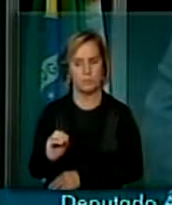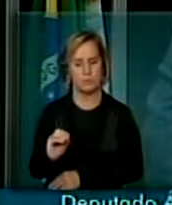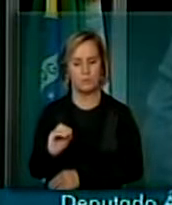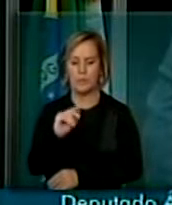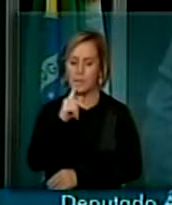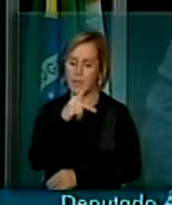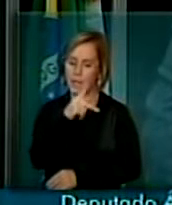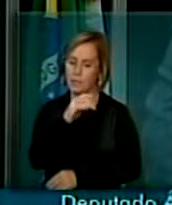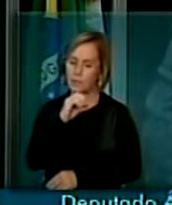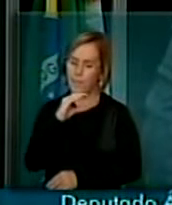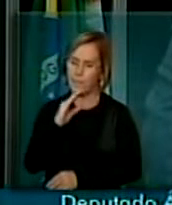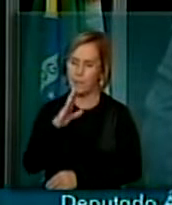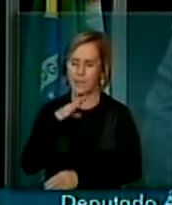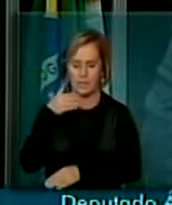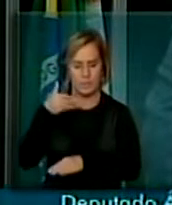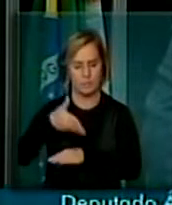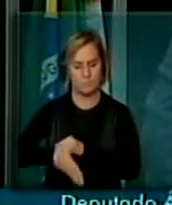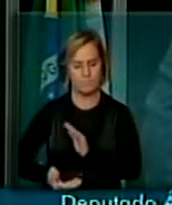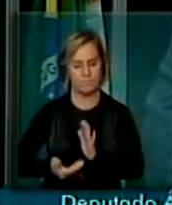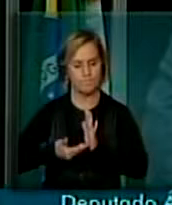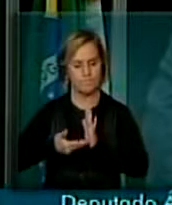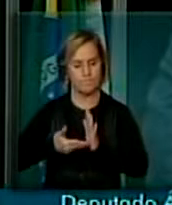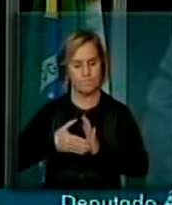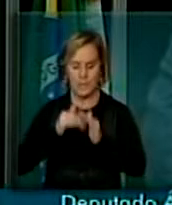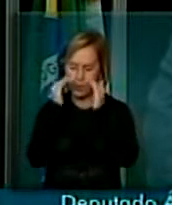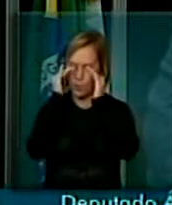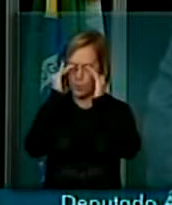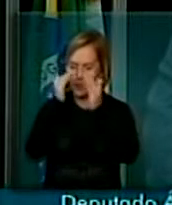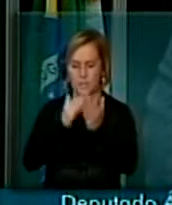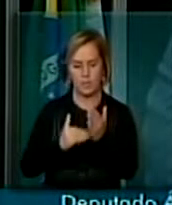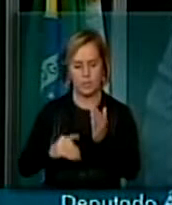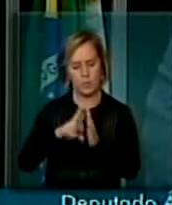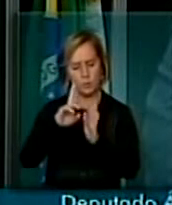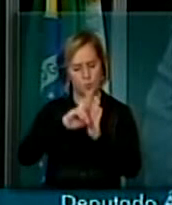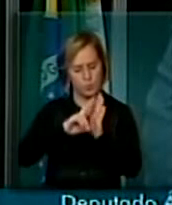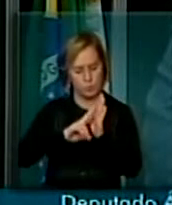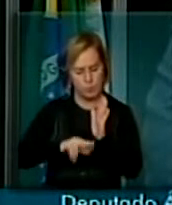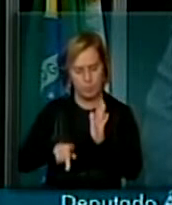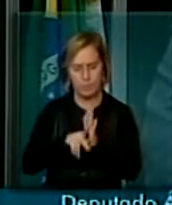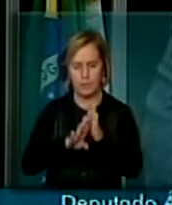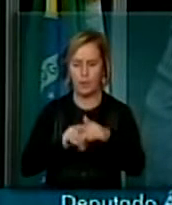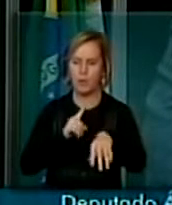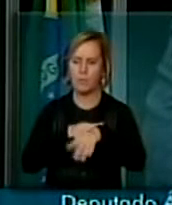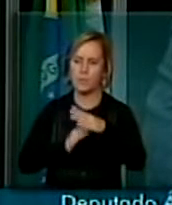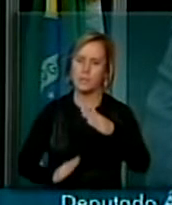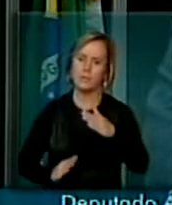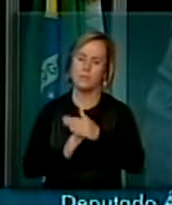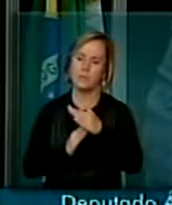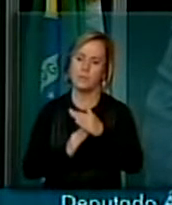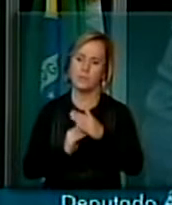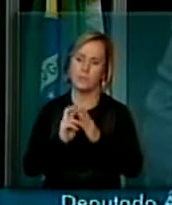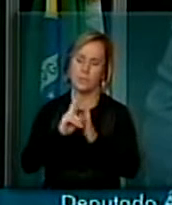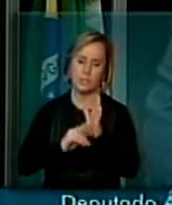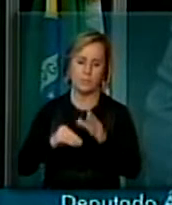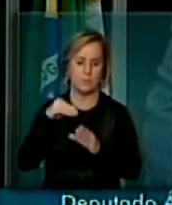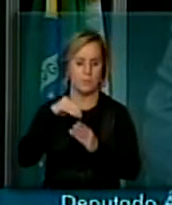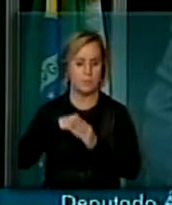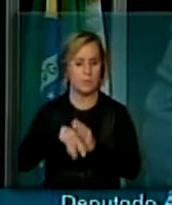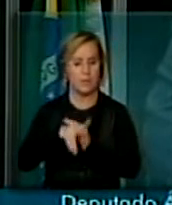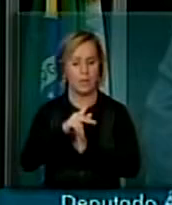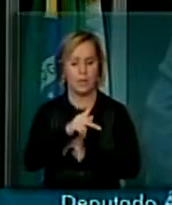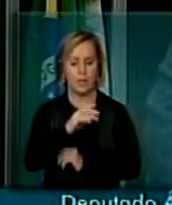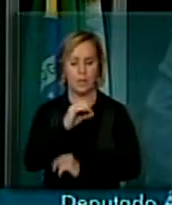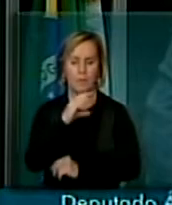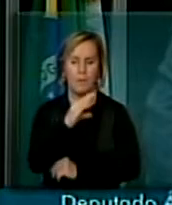desta PEC obedeceu rigidamente os limites previstos no regimento interno. Foi uma PEC